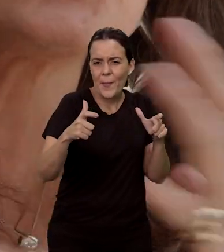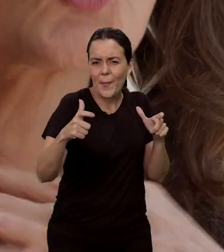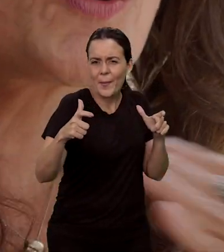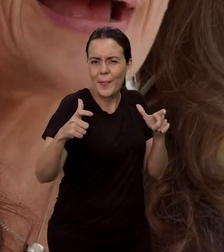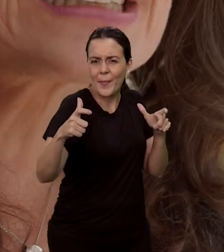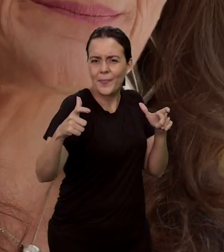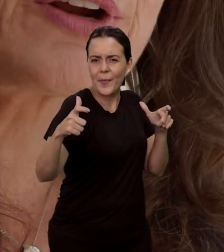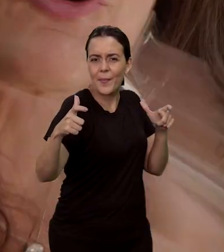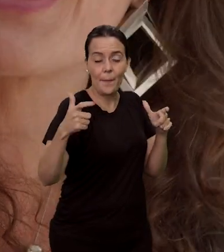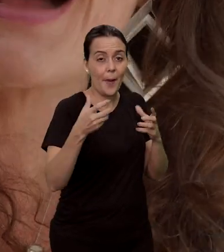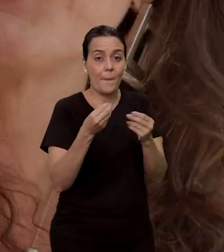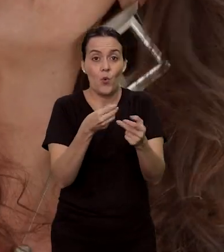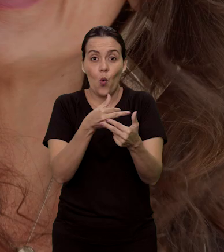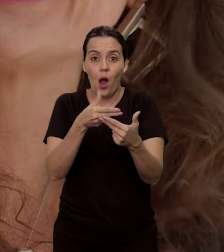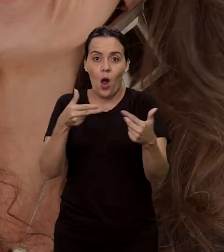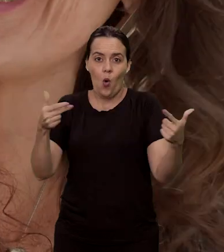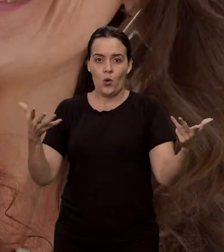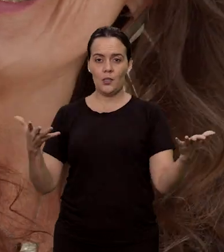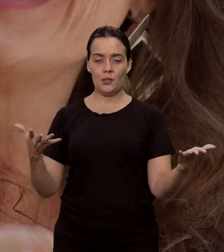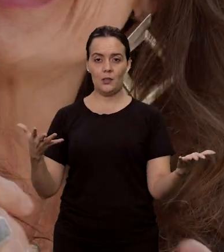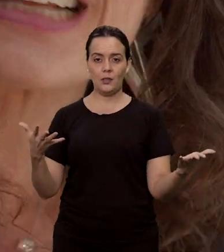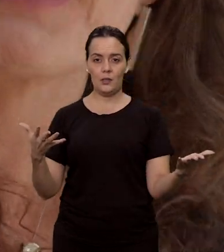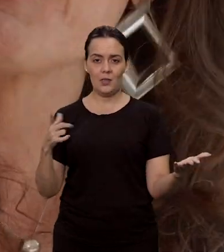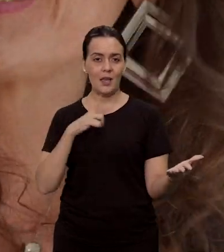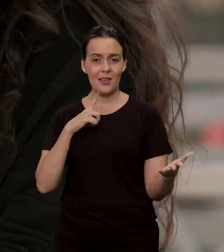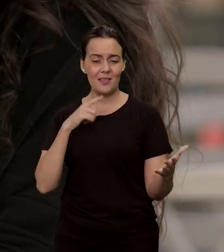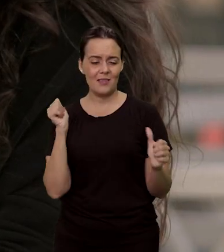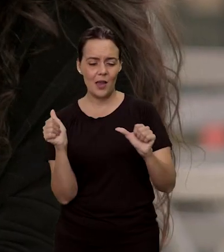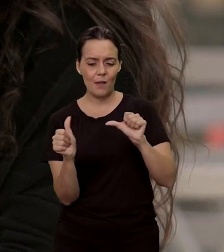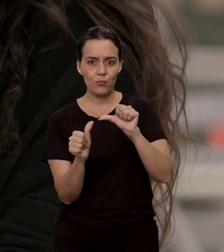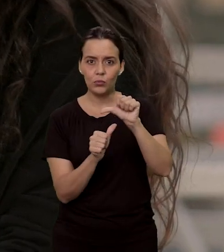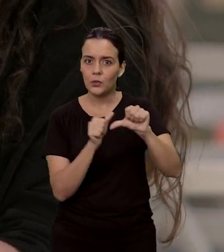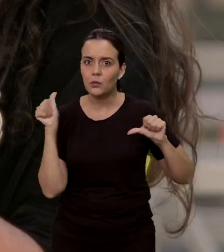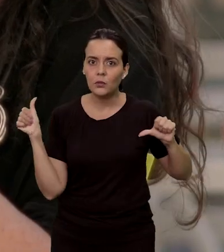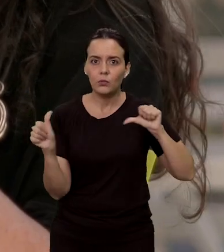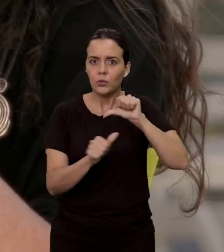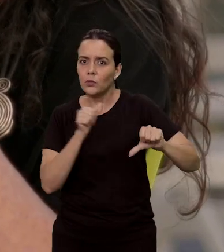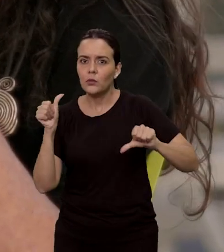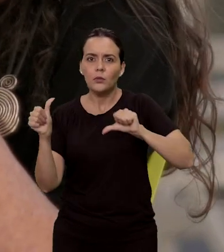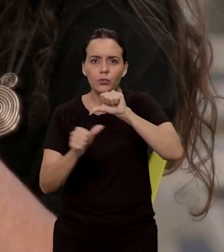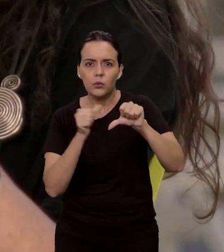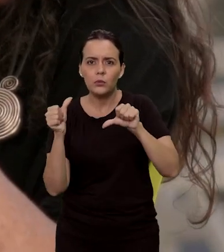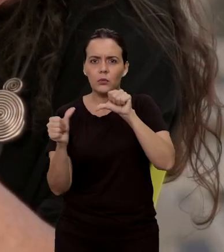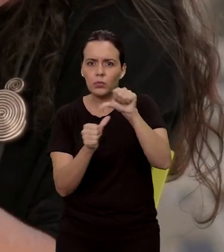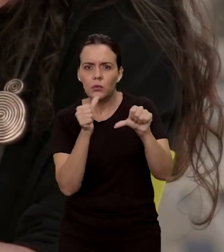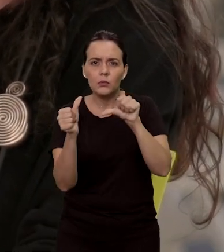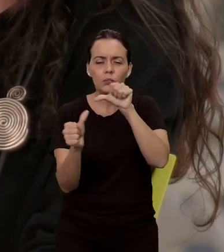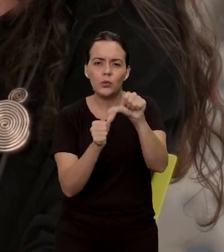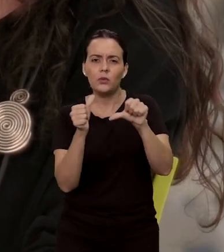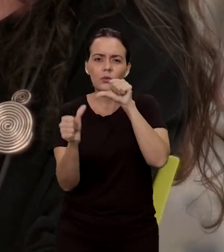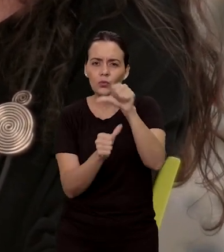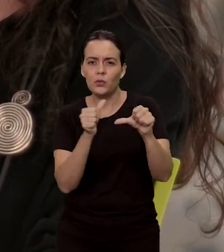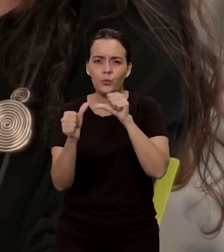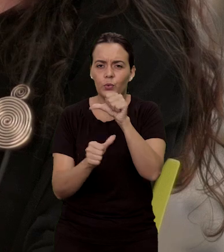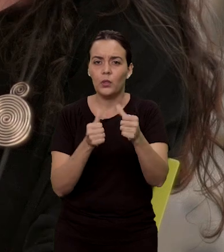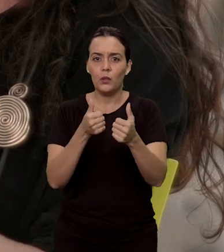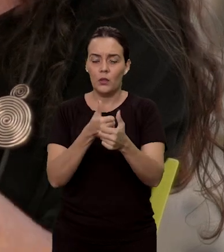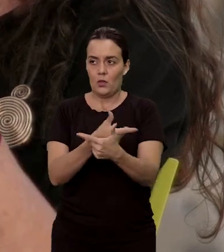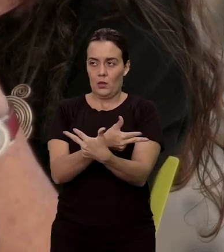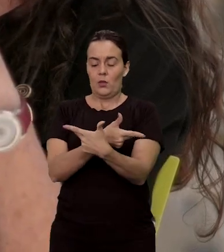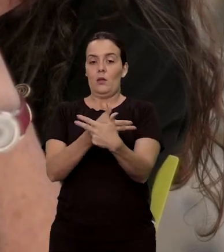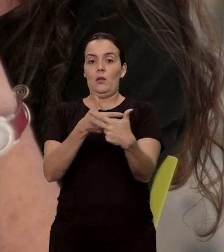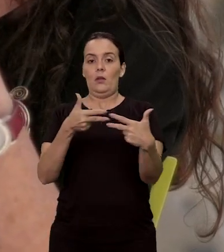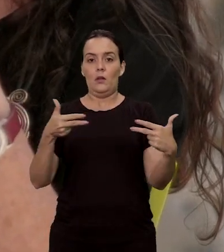E isso começa a provocar mudança extremamente acelerada. E eu acho que nos próximos 5 anos